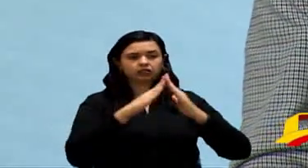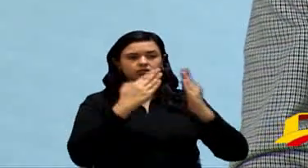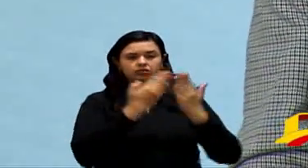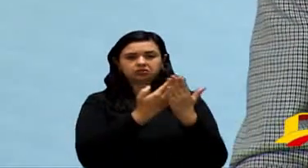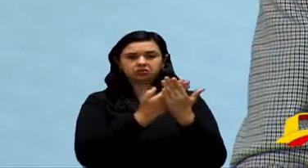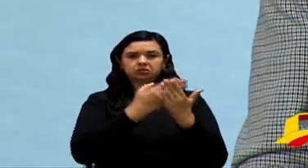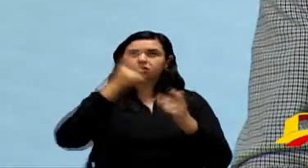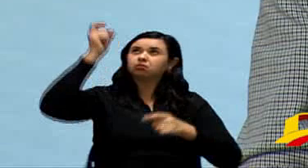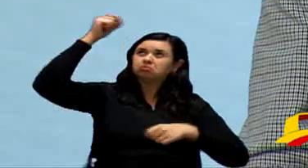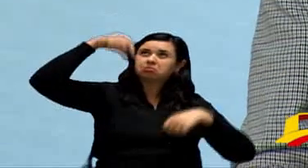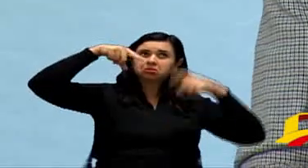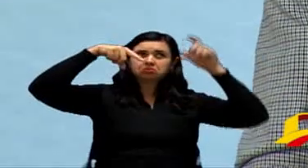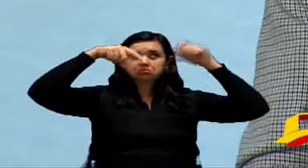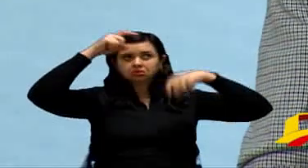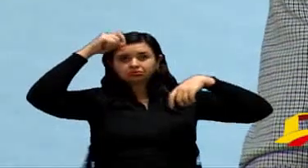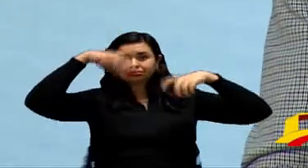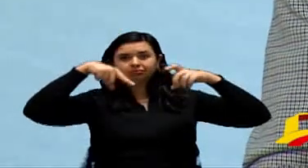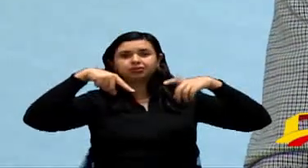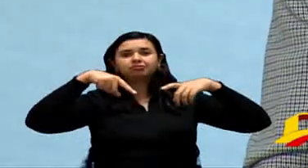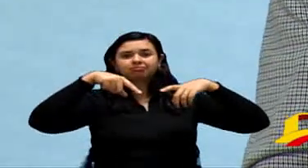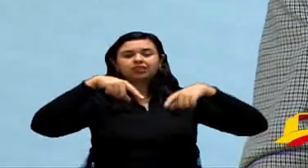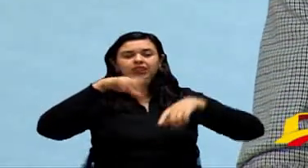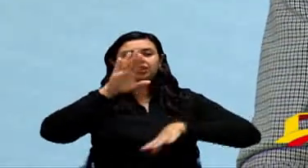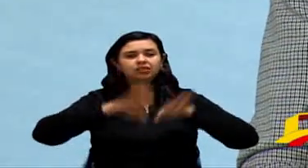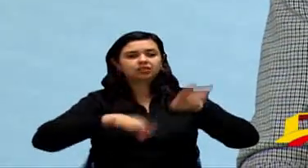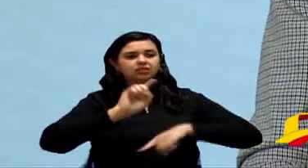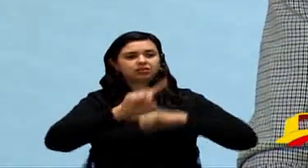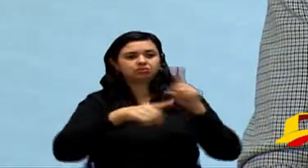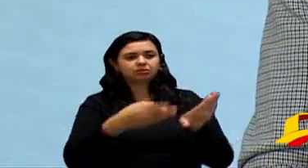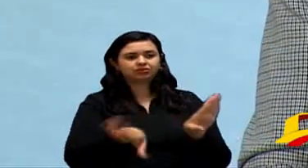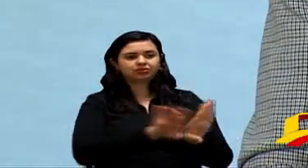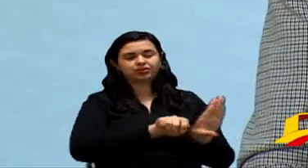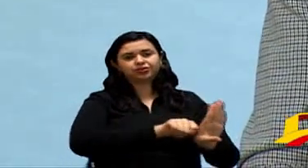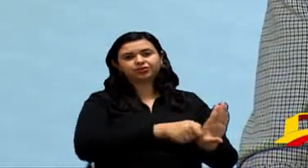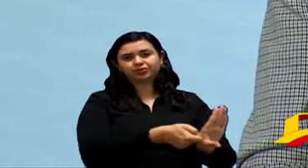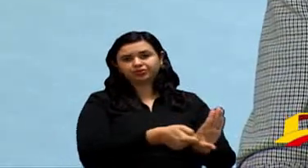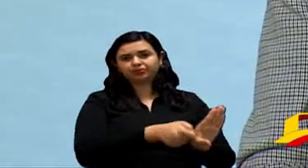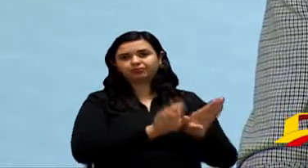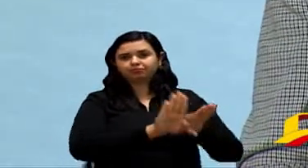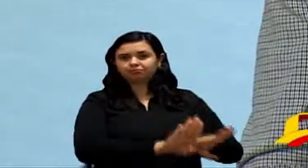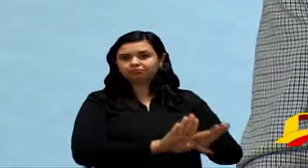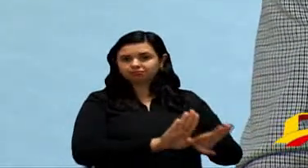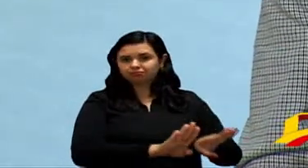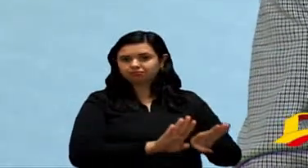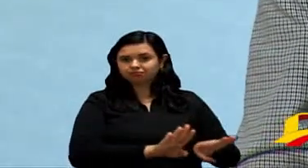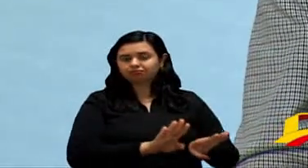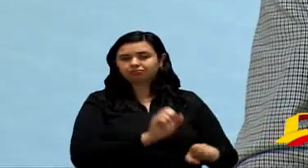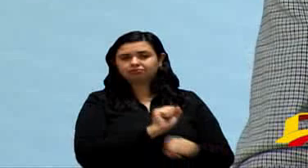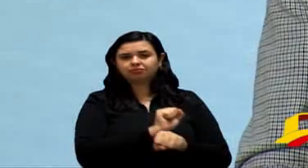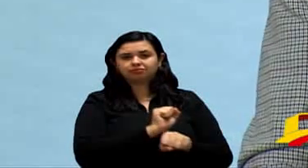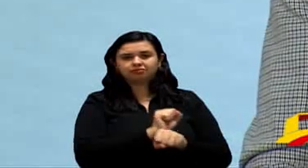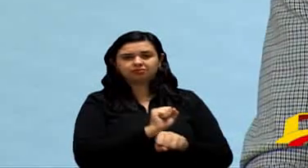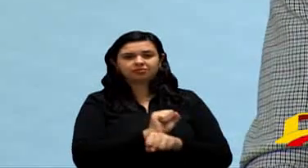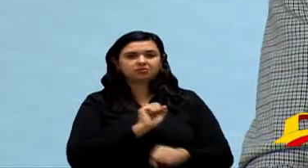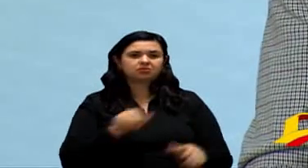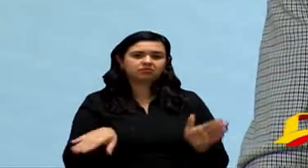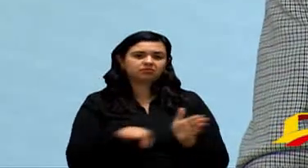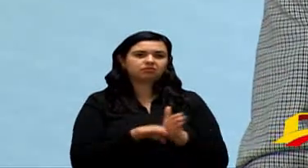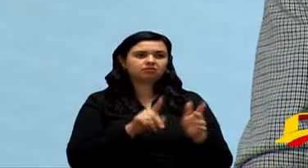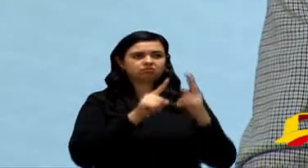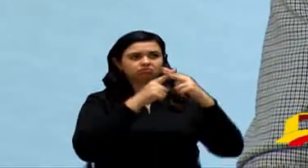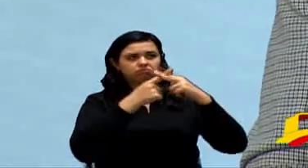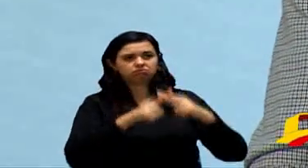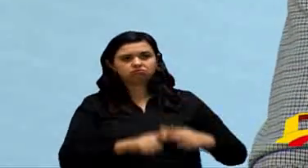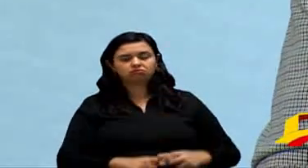interditadas com problemas sérios que precisam de reformas precisamos de escolas novas